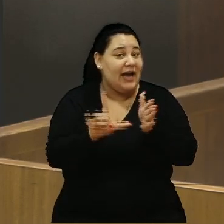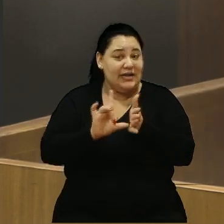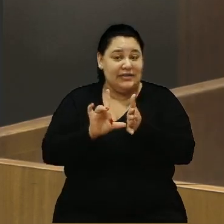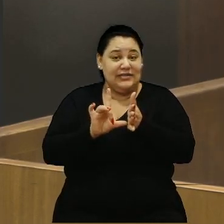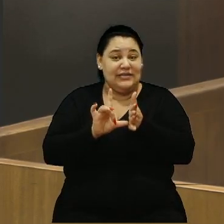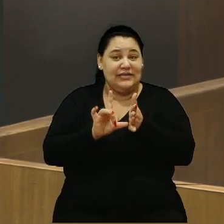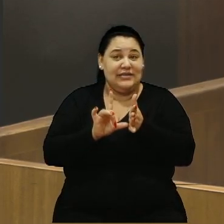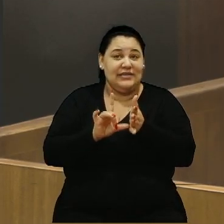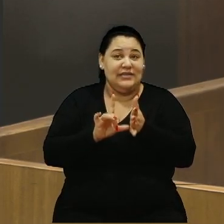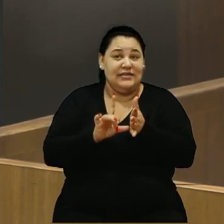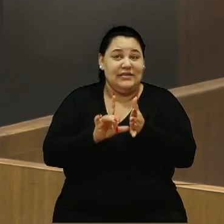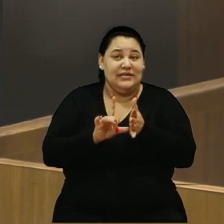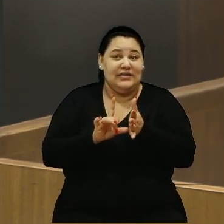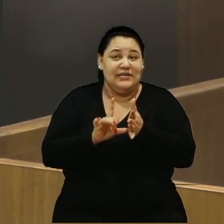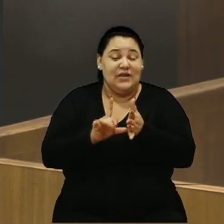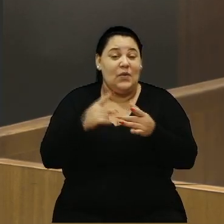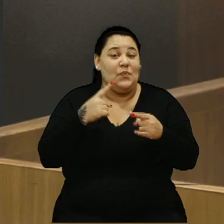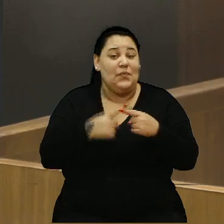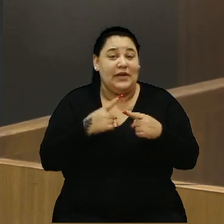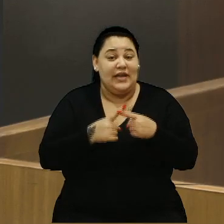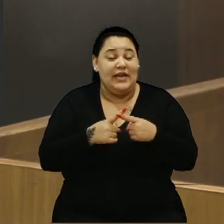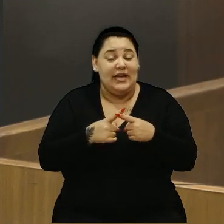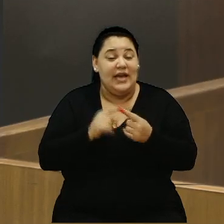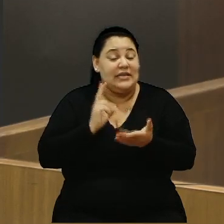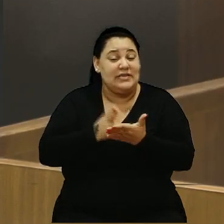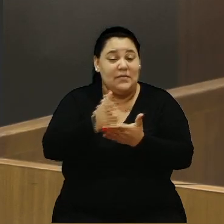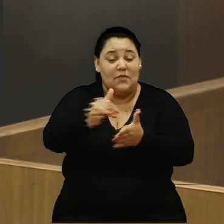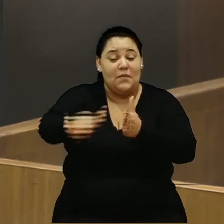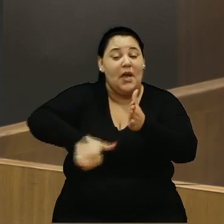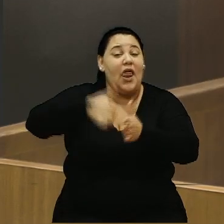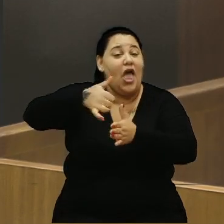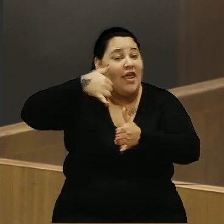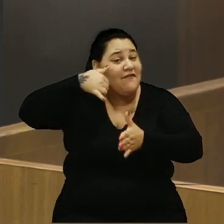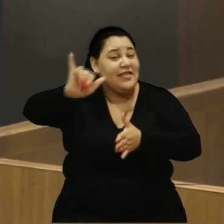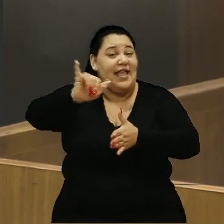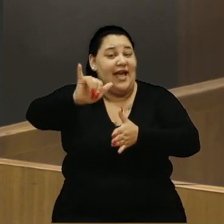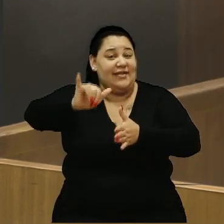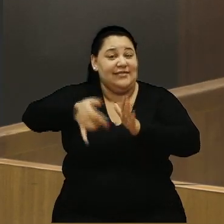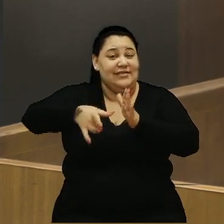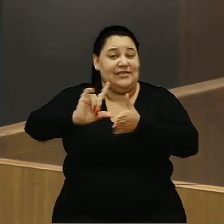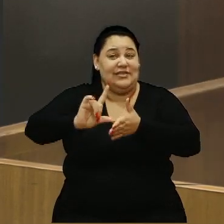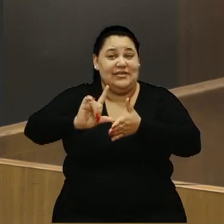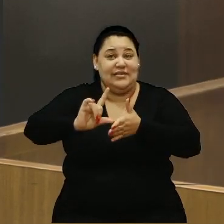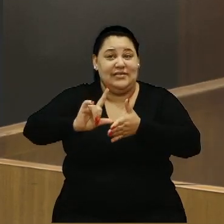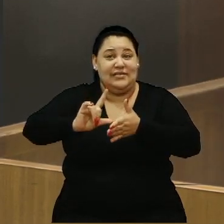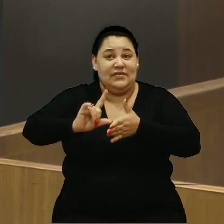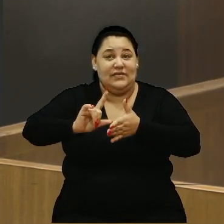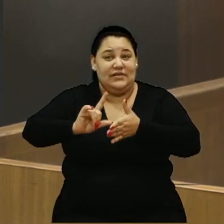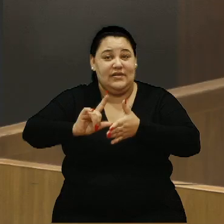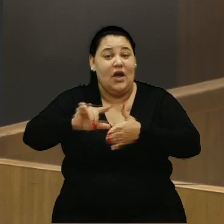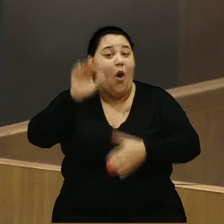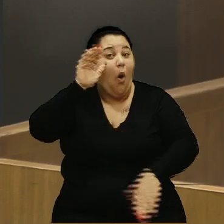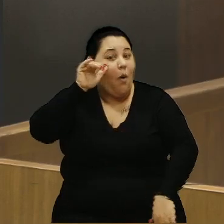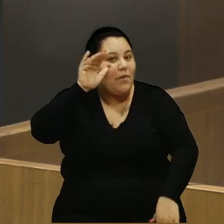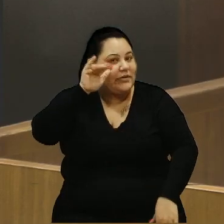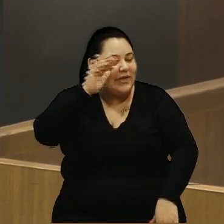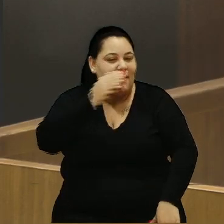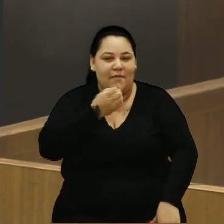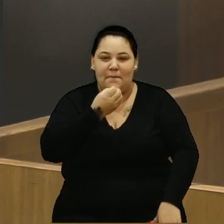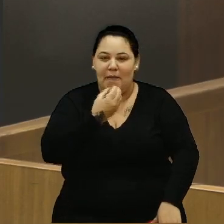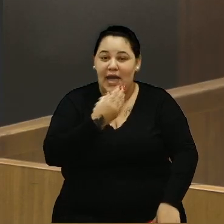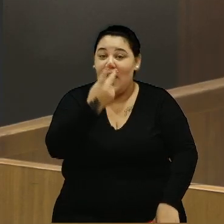prevenir nunca é ruim. É sempre melhor prevenir do que remediar, como diz o ditado, né? Então, observe bem a